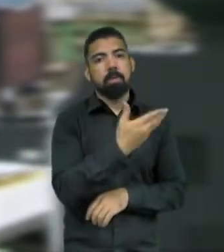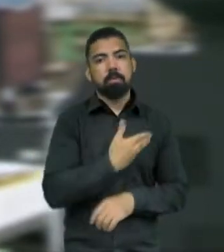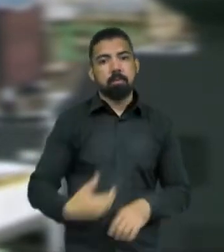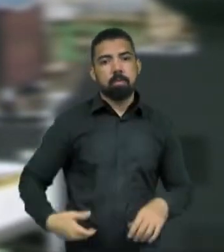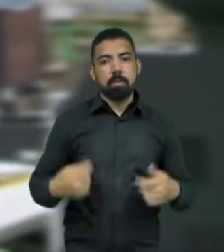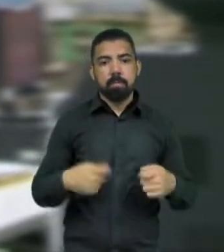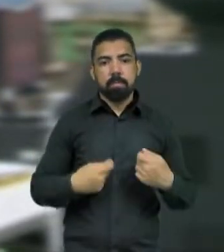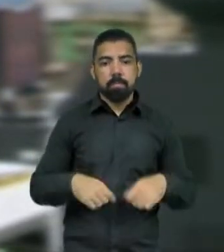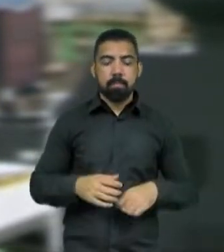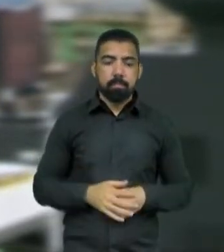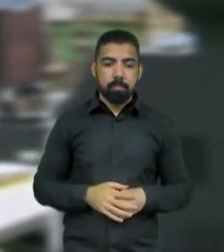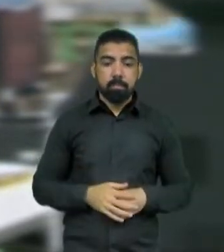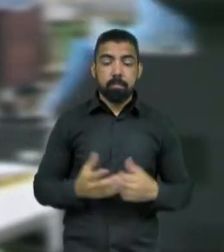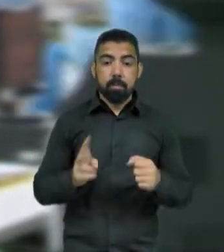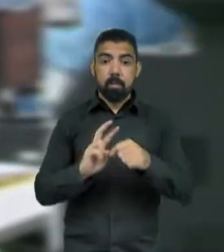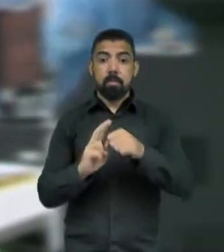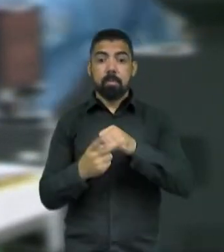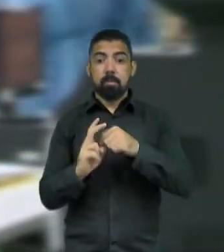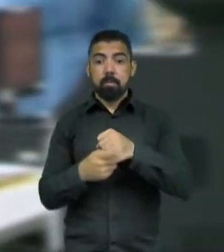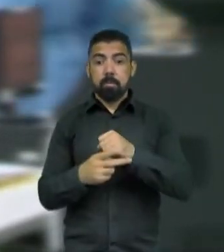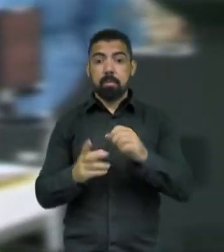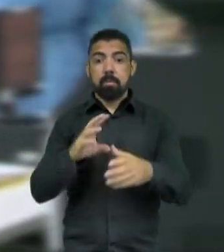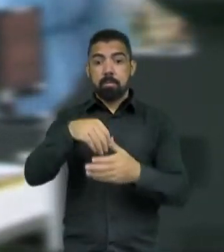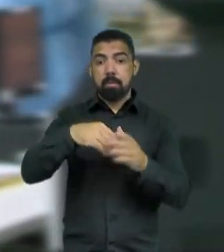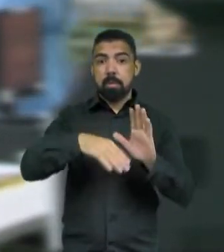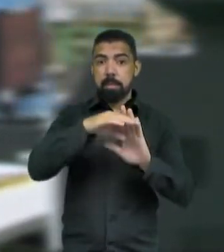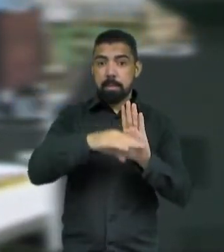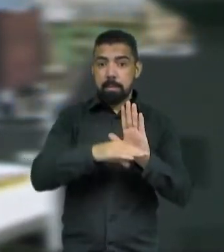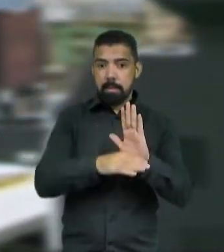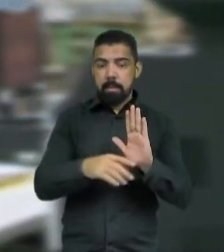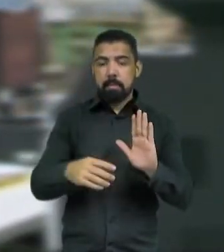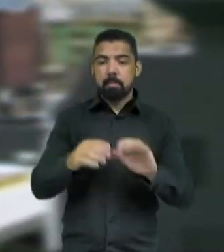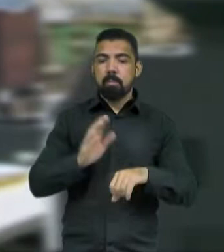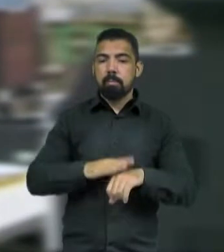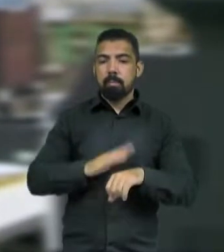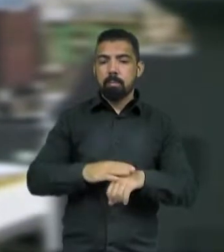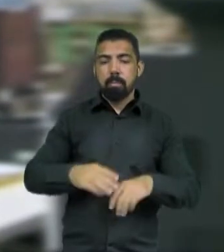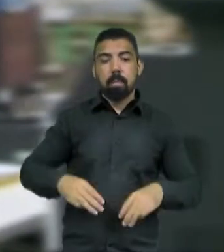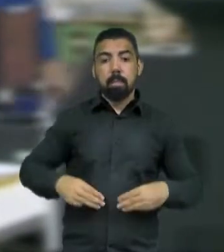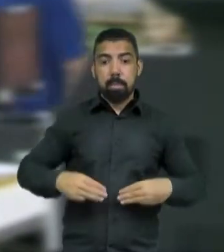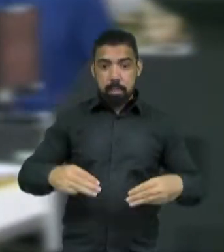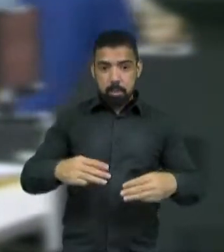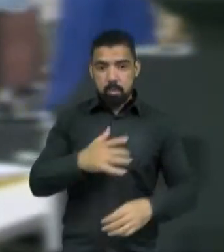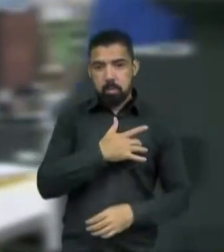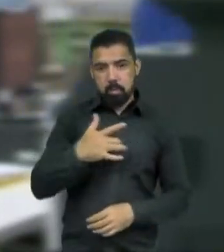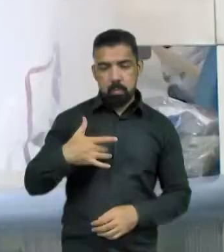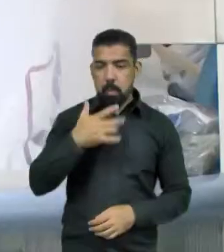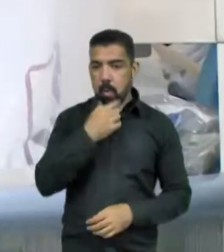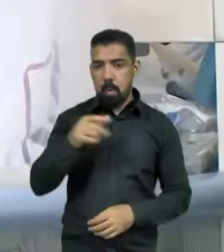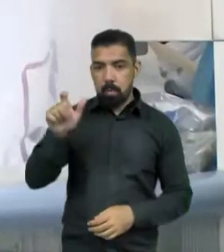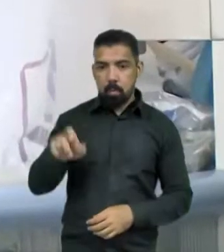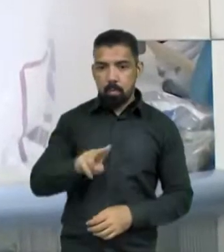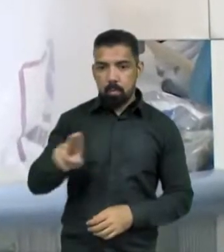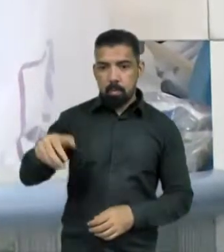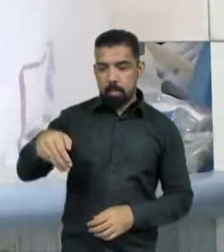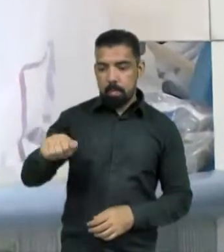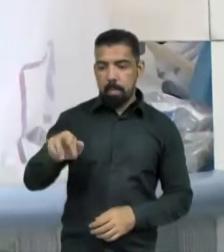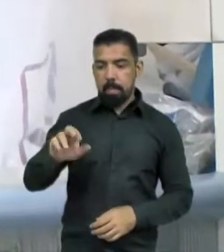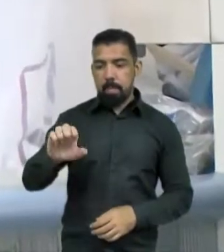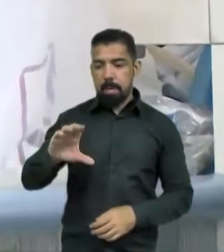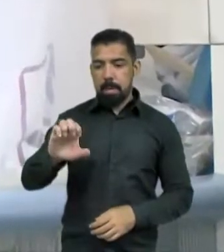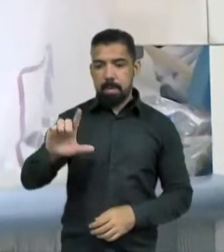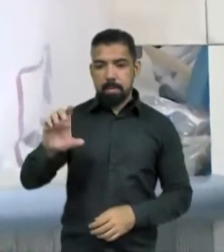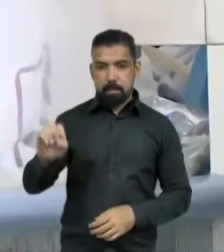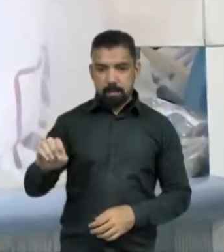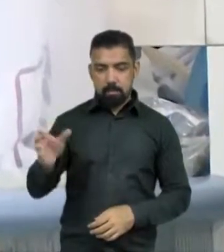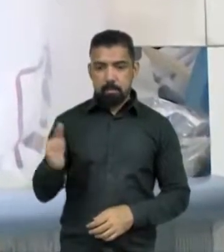lista nacional de notificação compulsória após o ministro de Saúde do Brasil, Marcelo Queiroga, assinar a portaria